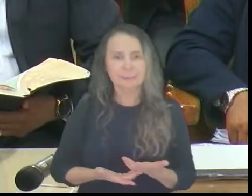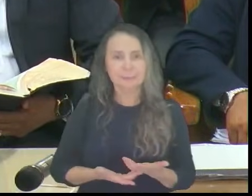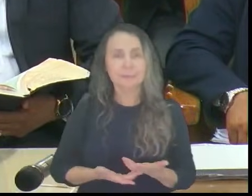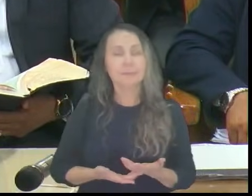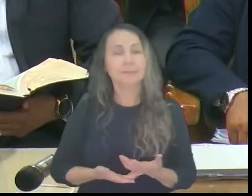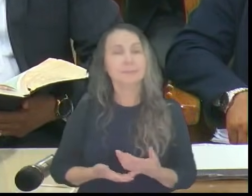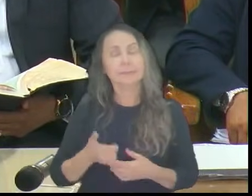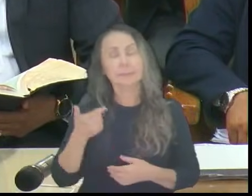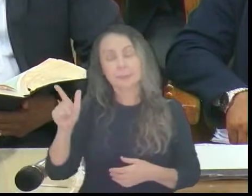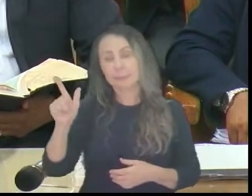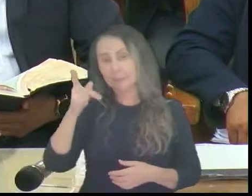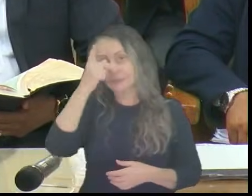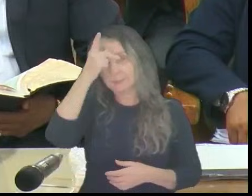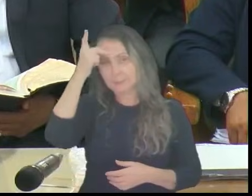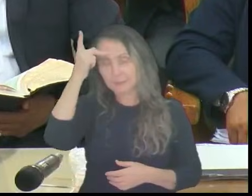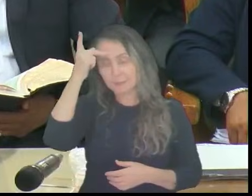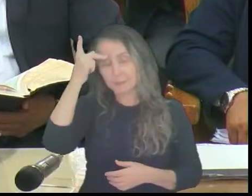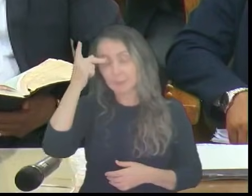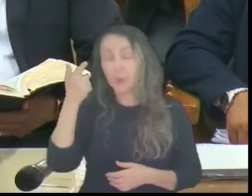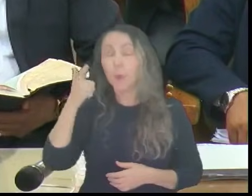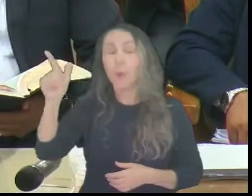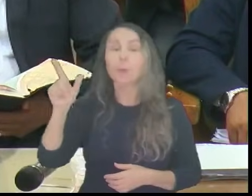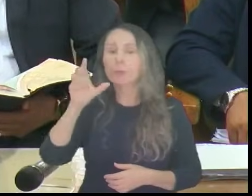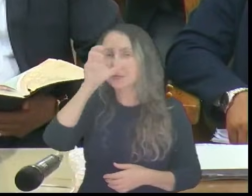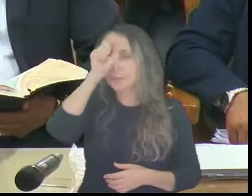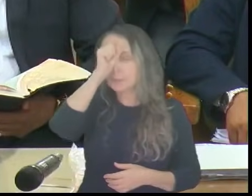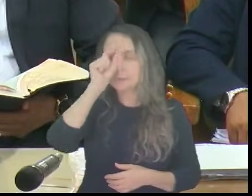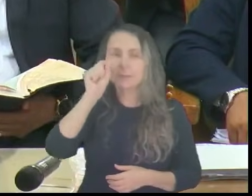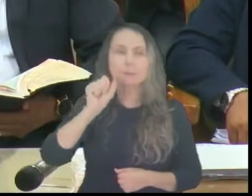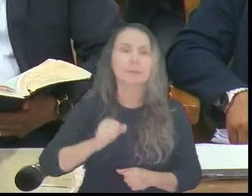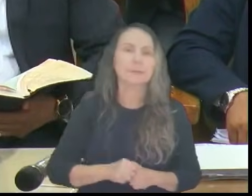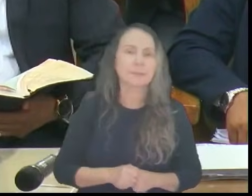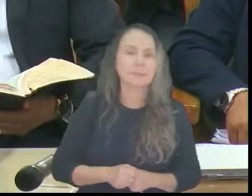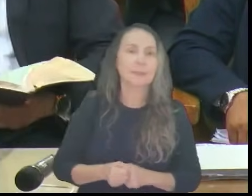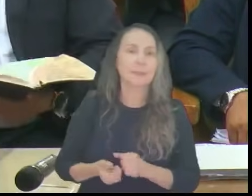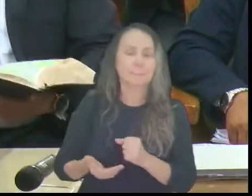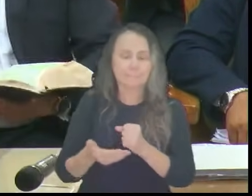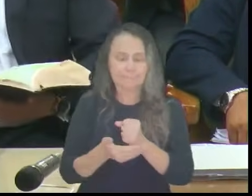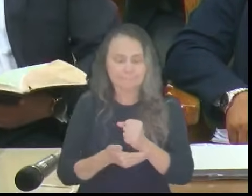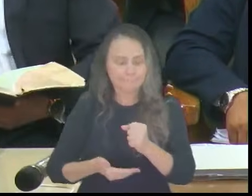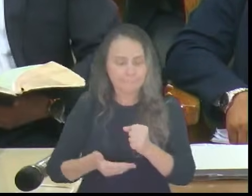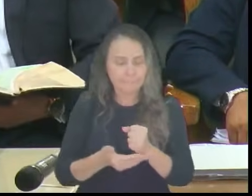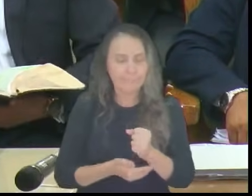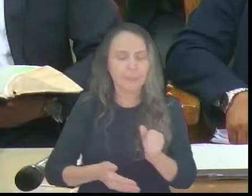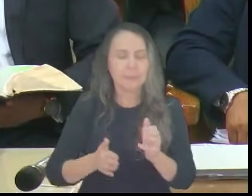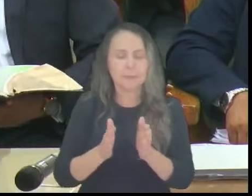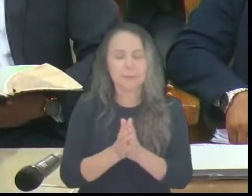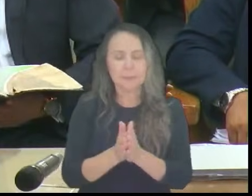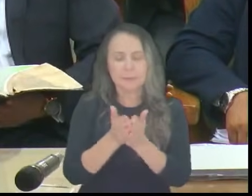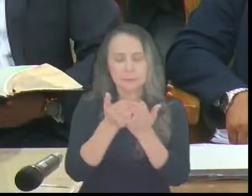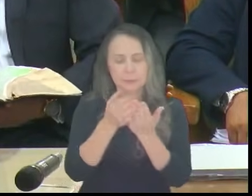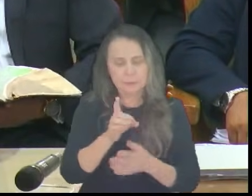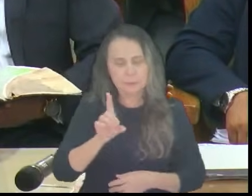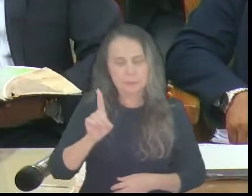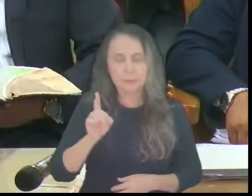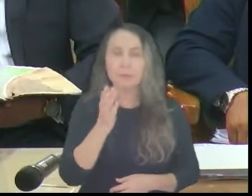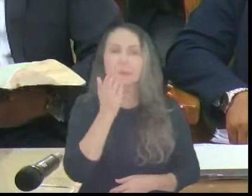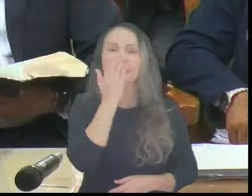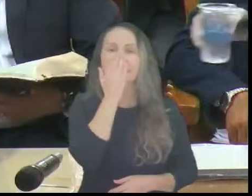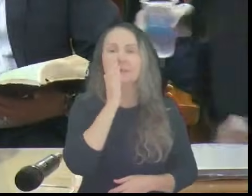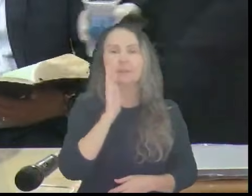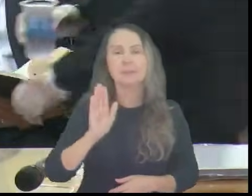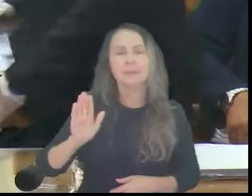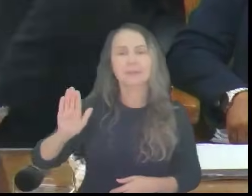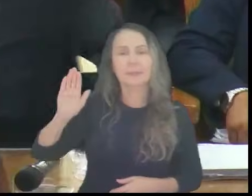que eu aprendo, é que ela tem que ser baseada nas Escrituras, nas promessas. Vamos ver aqui,